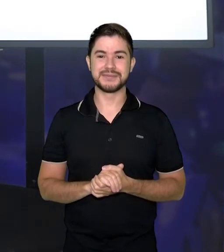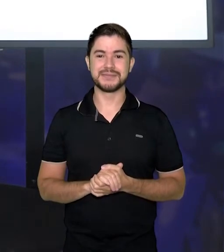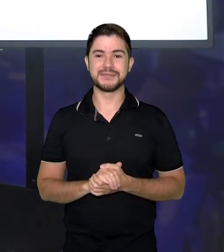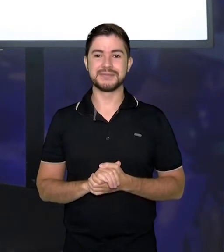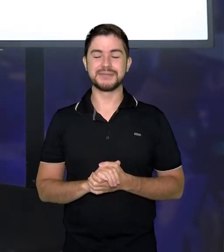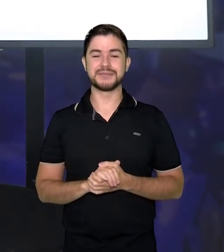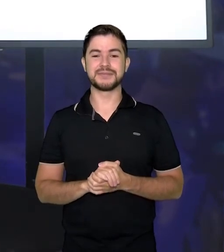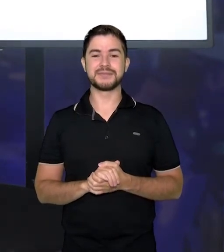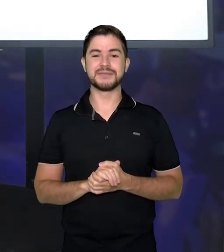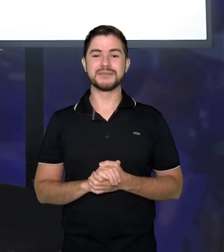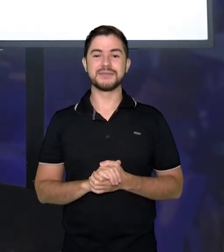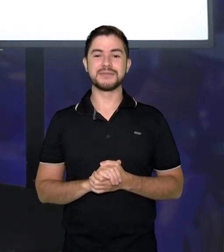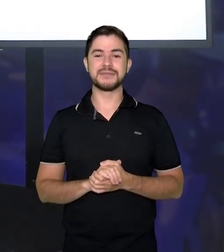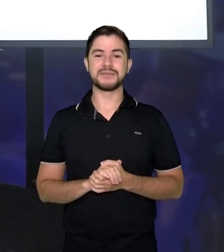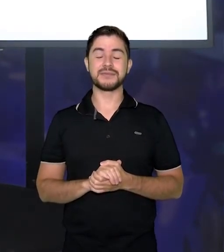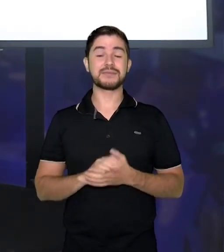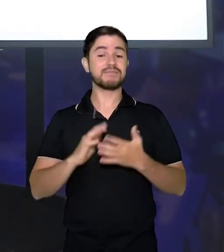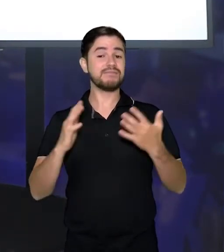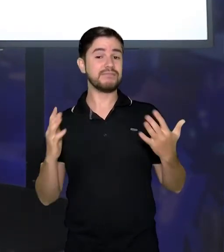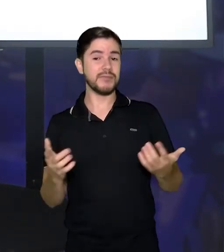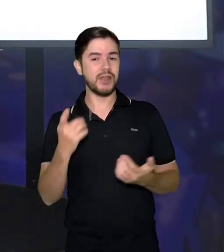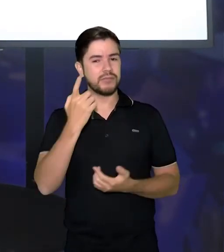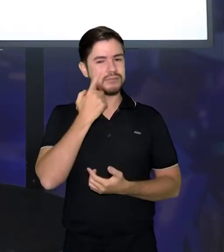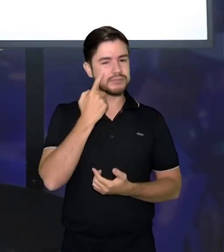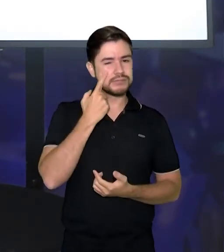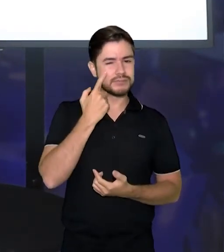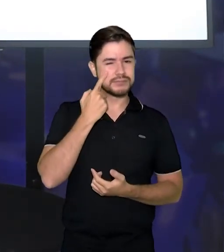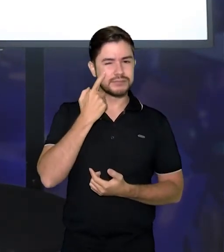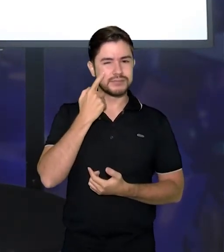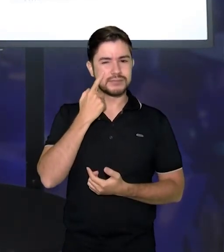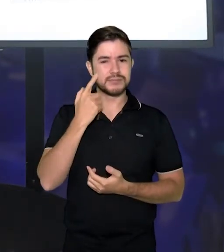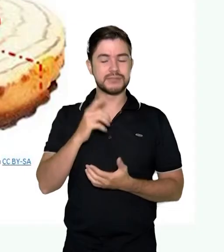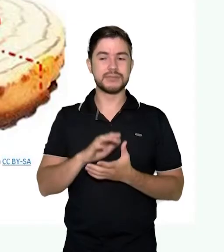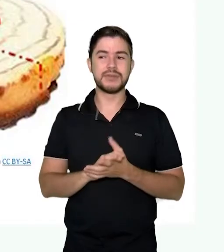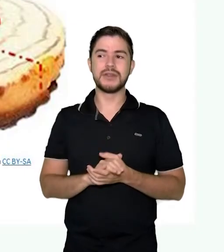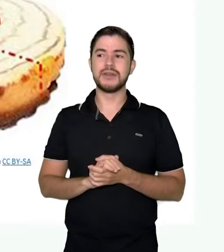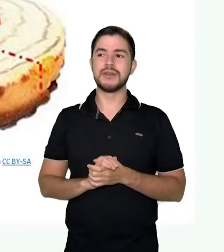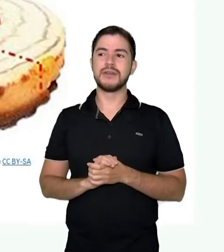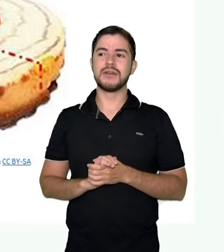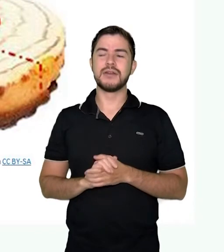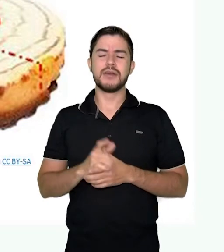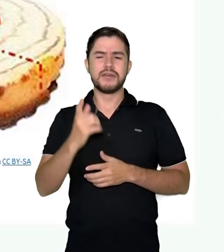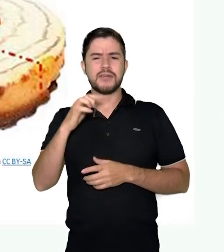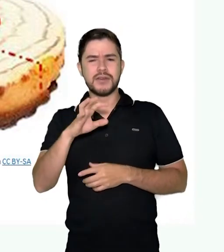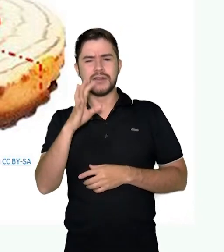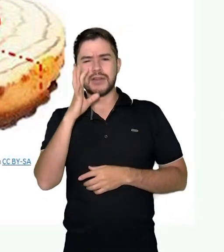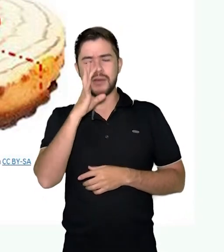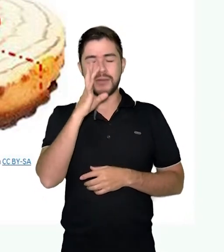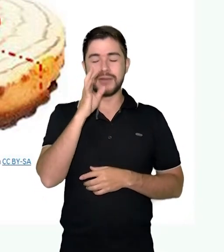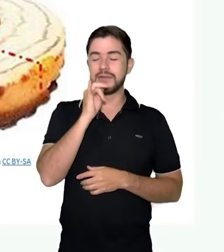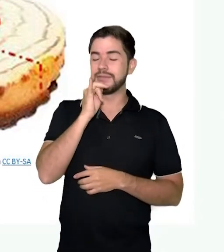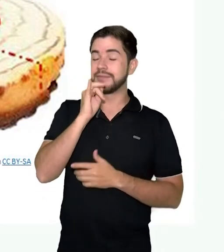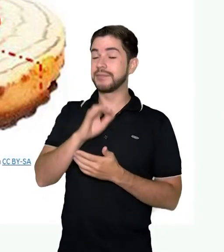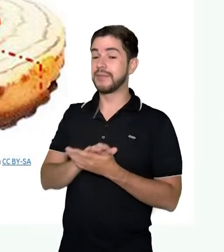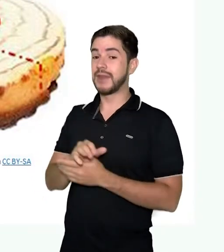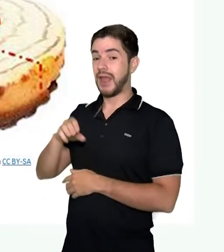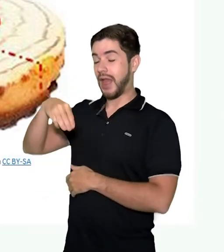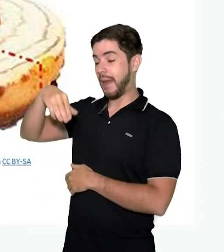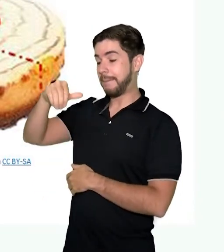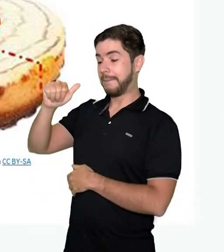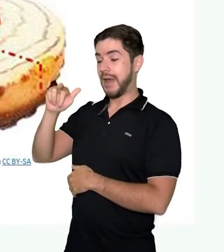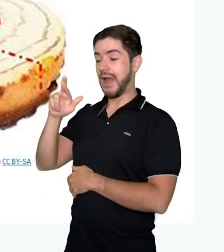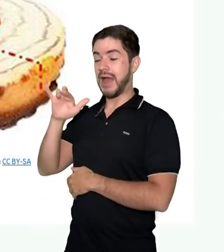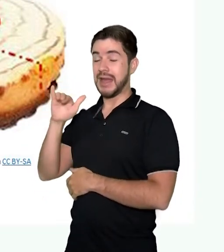desse ciclo. Então, vejam só. Olha aqui, Maria preparou